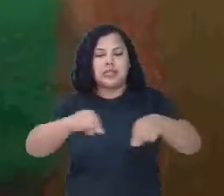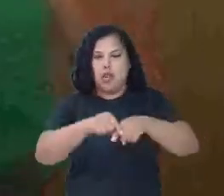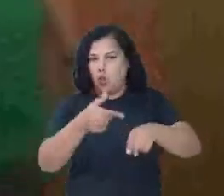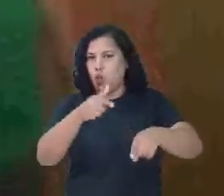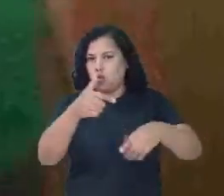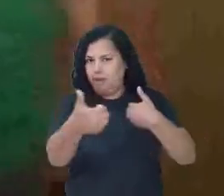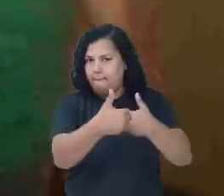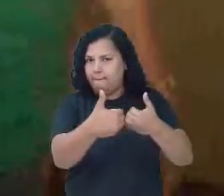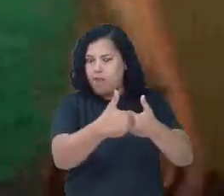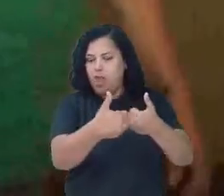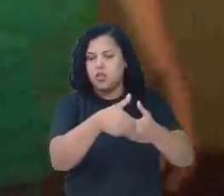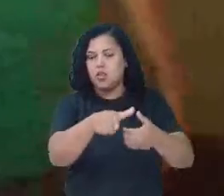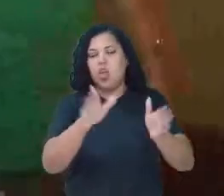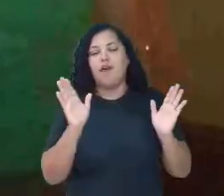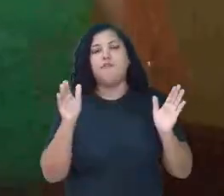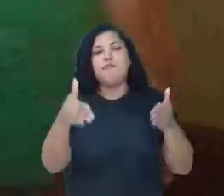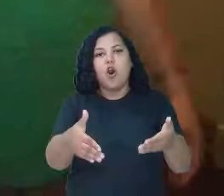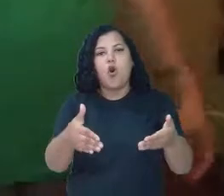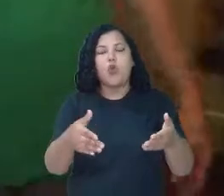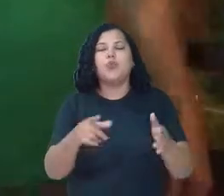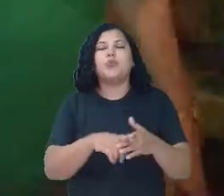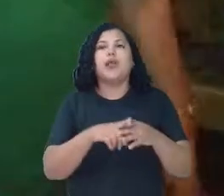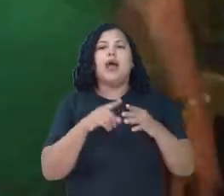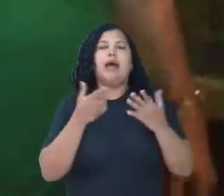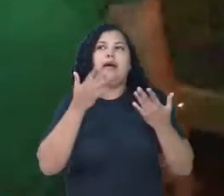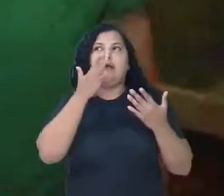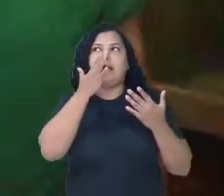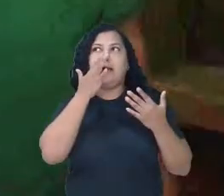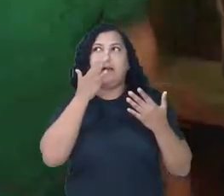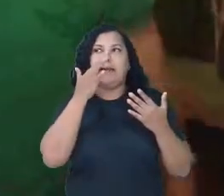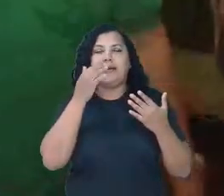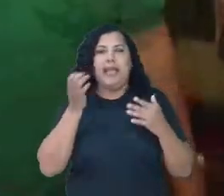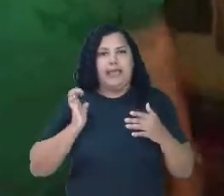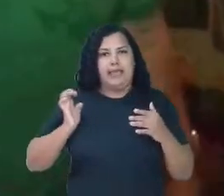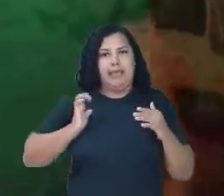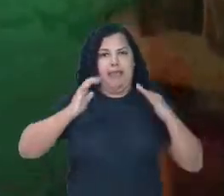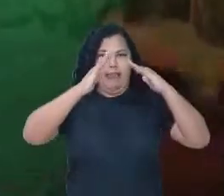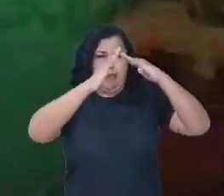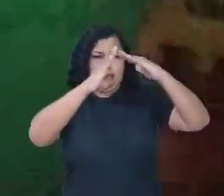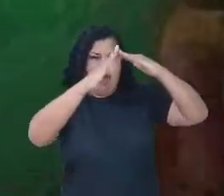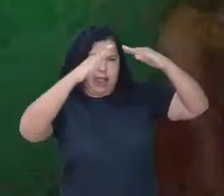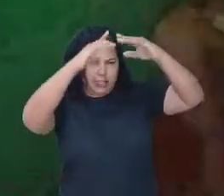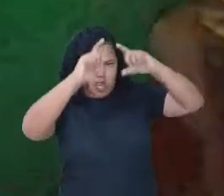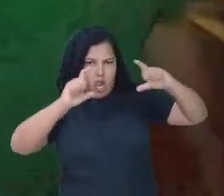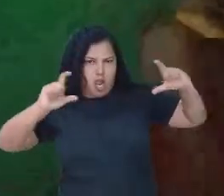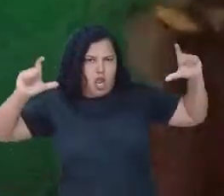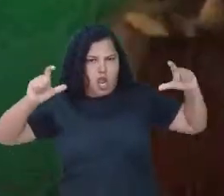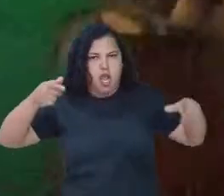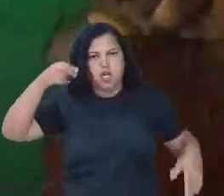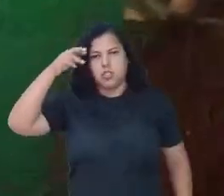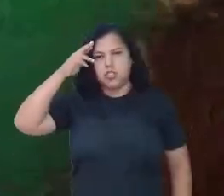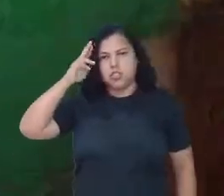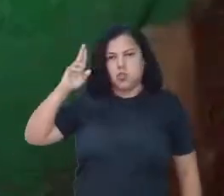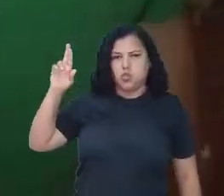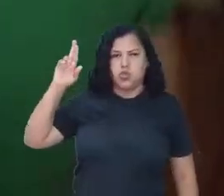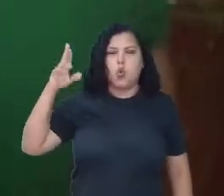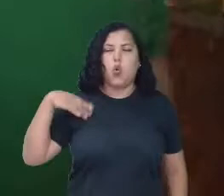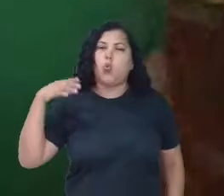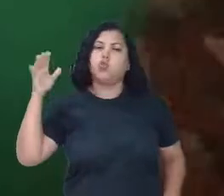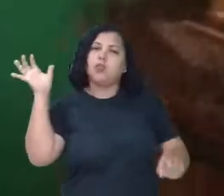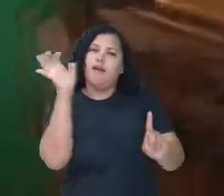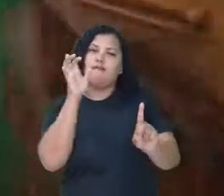a pensar as questões da Casa Grande. A ostentação, a influência europeia,